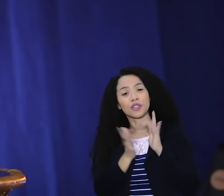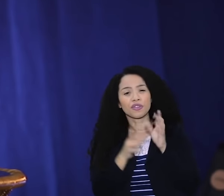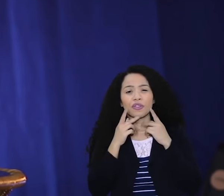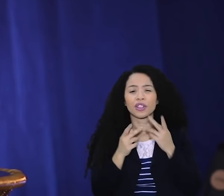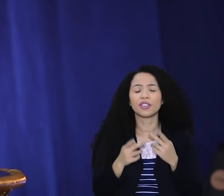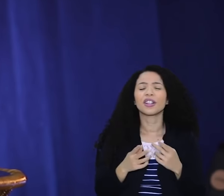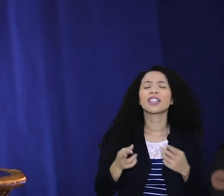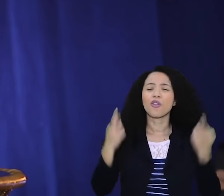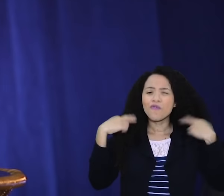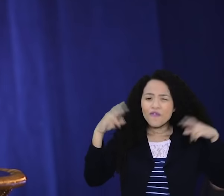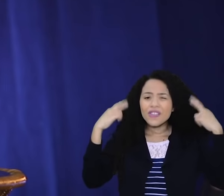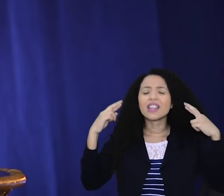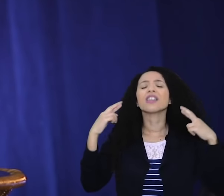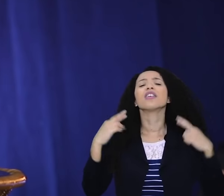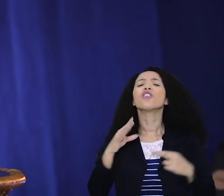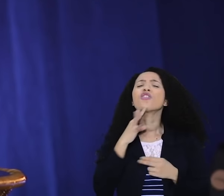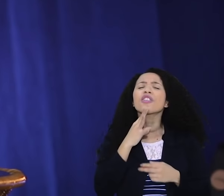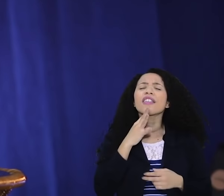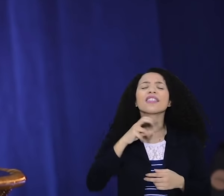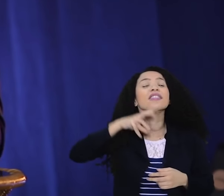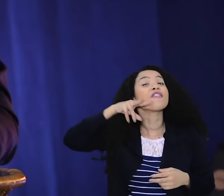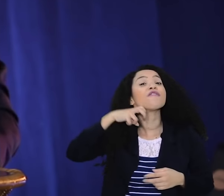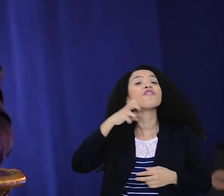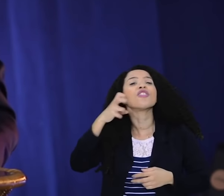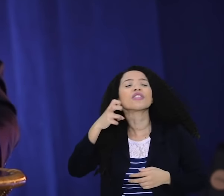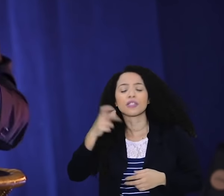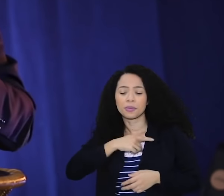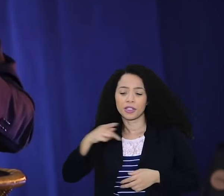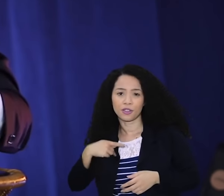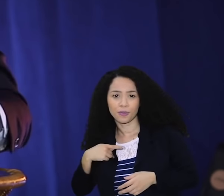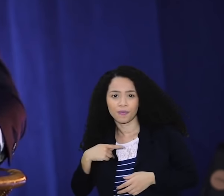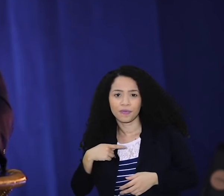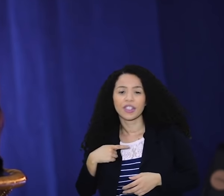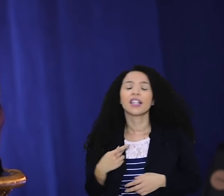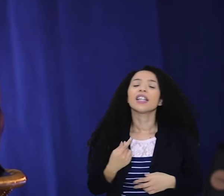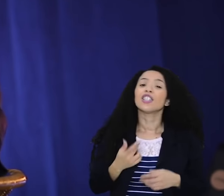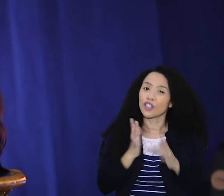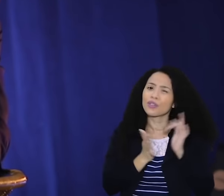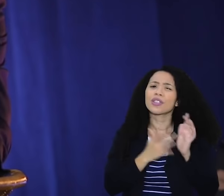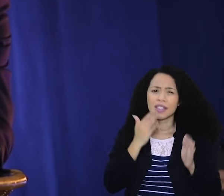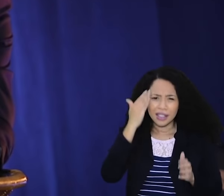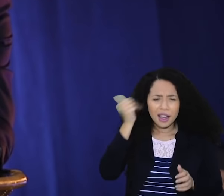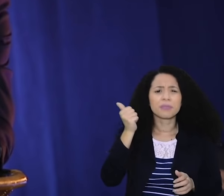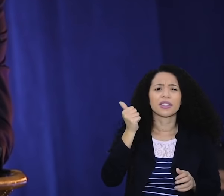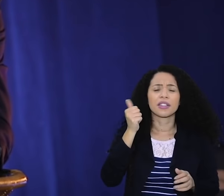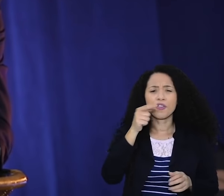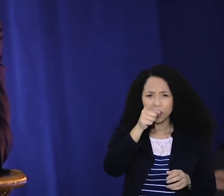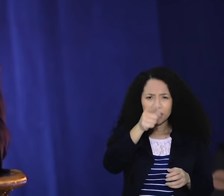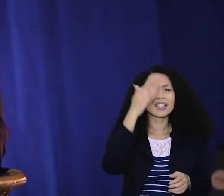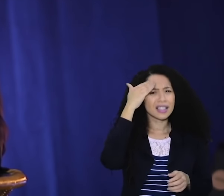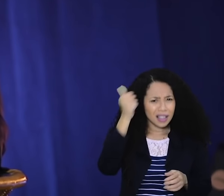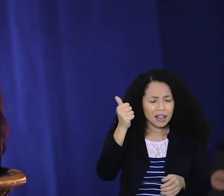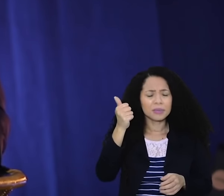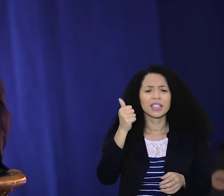que a ovelha conhece a voz do seu pastor e o pastor conhece as suas ovelhas. Ele sabe quem é você. A pergunta é: você sabe